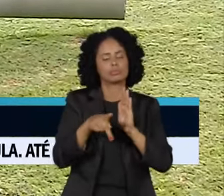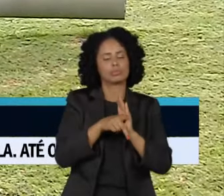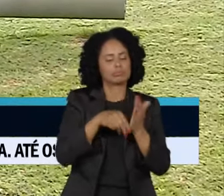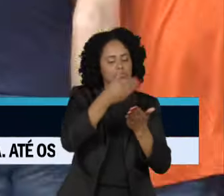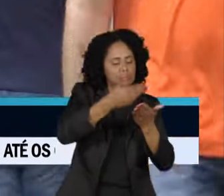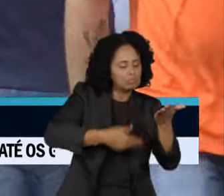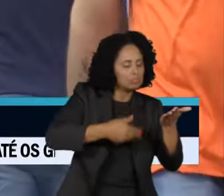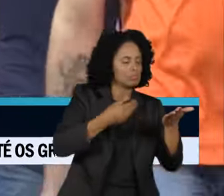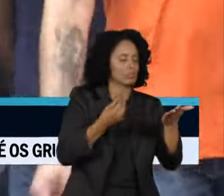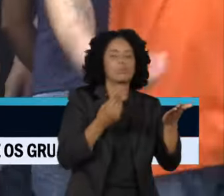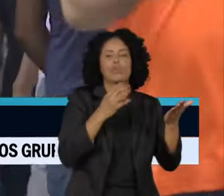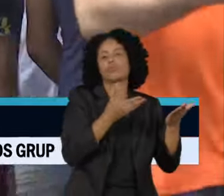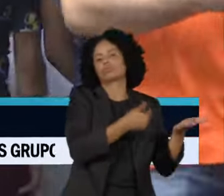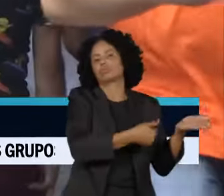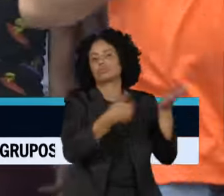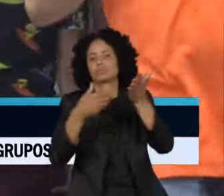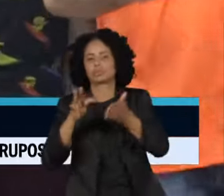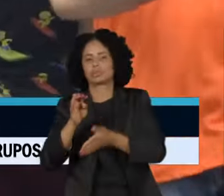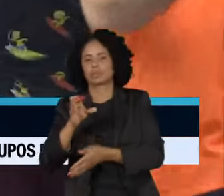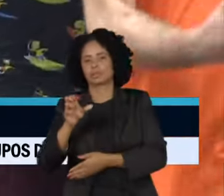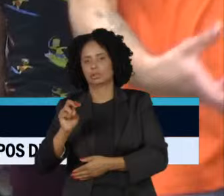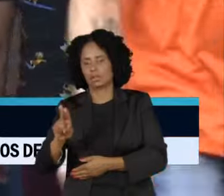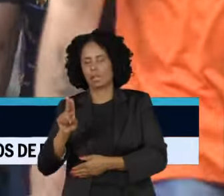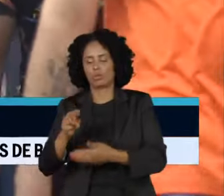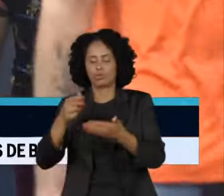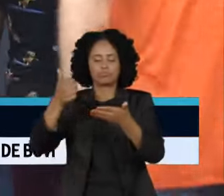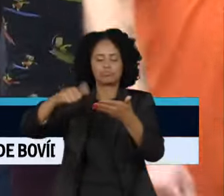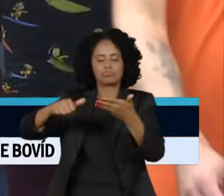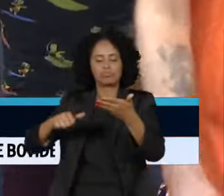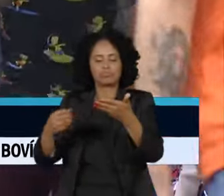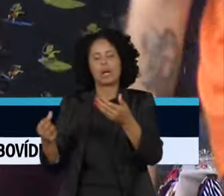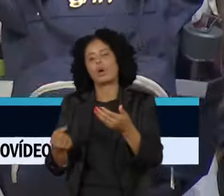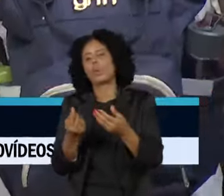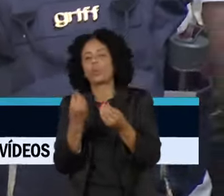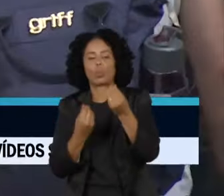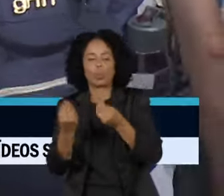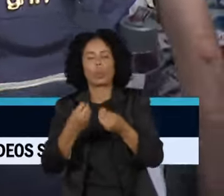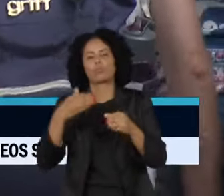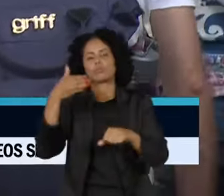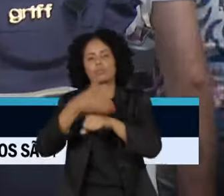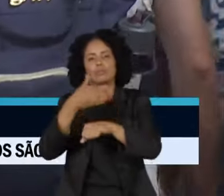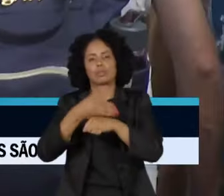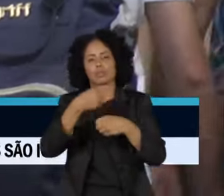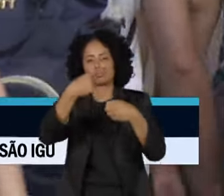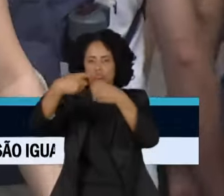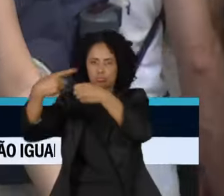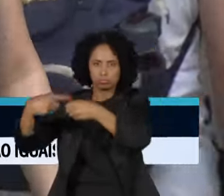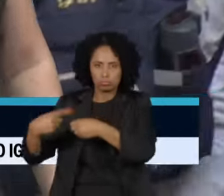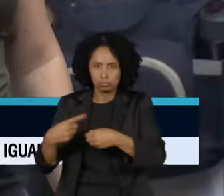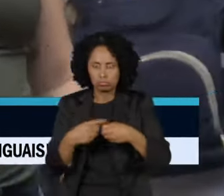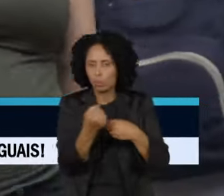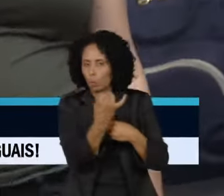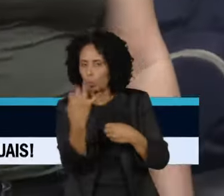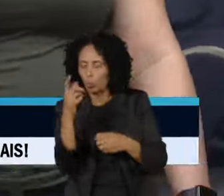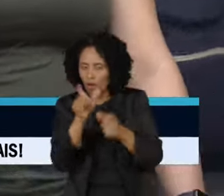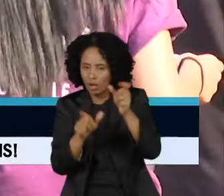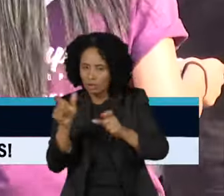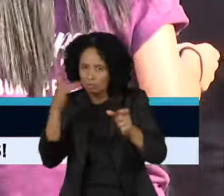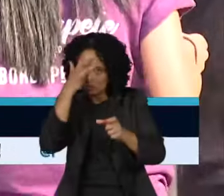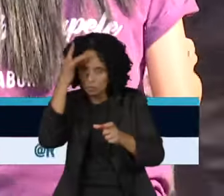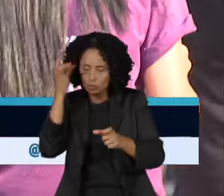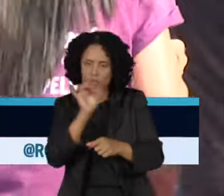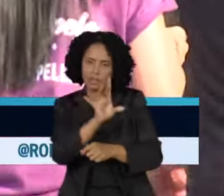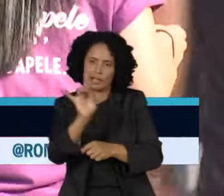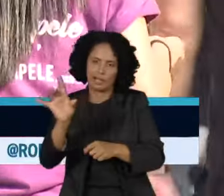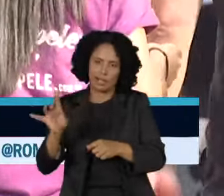que seja calculada a distribuição do Fundo de Participação dos Municípios, de acordo com o número de habitantes de cada cidade.